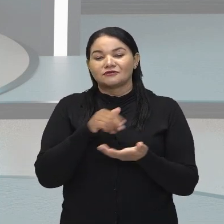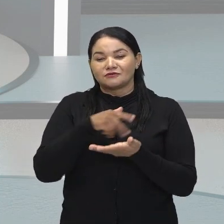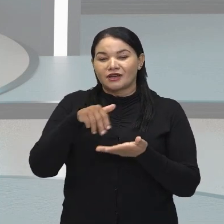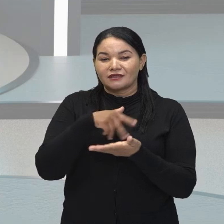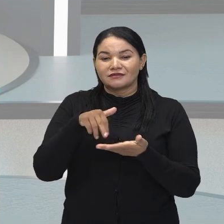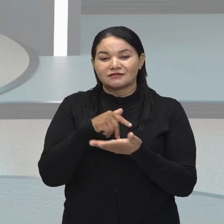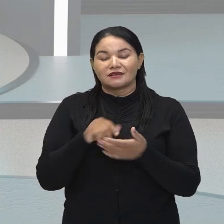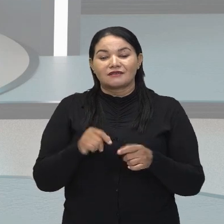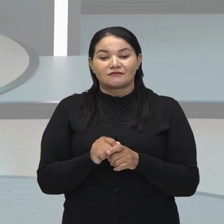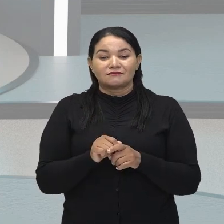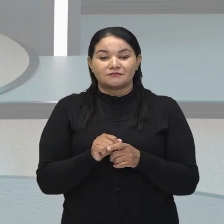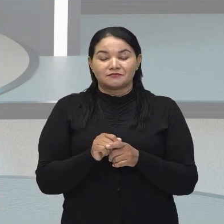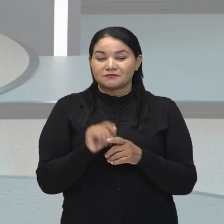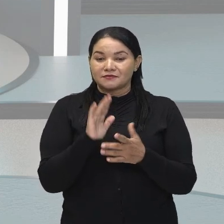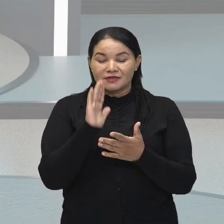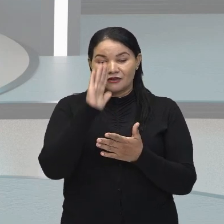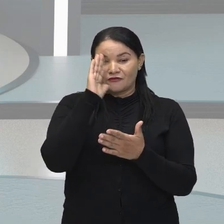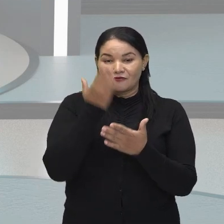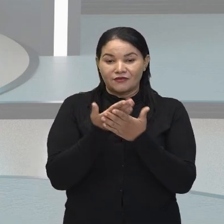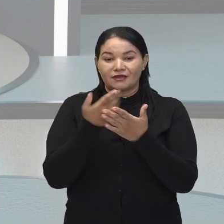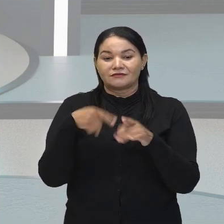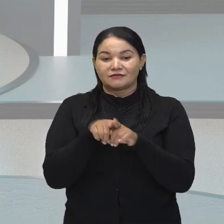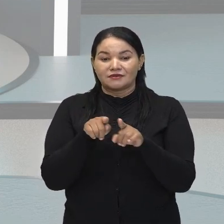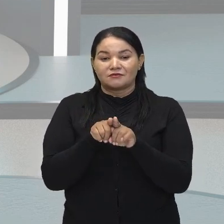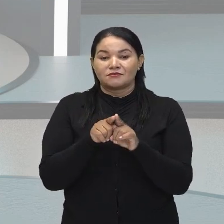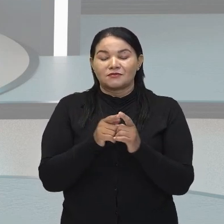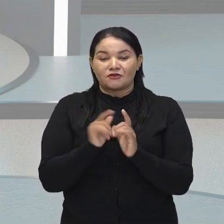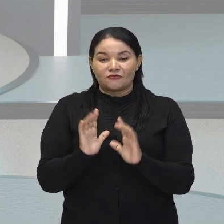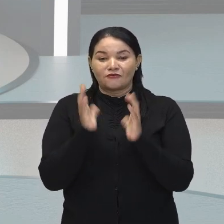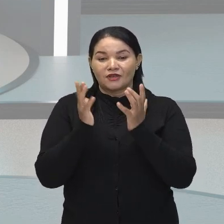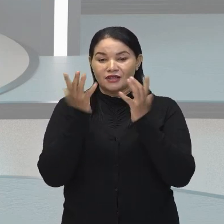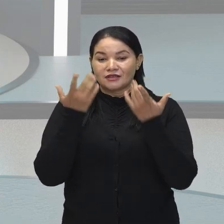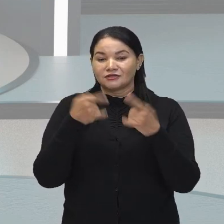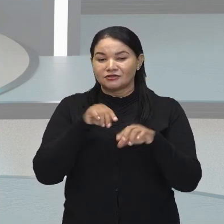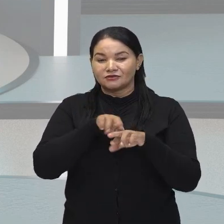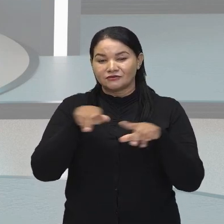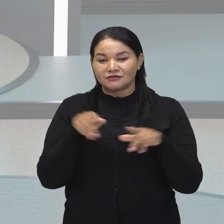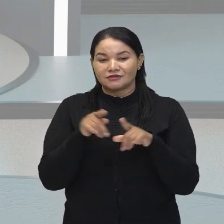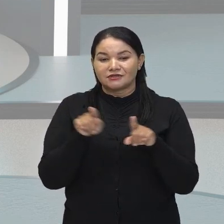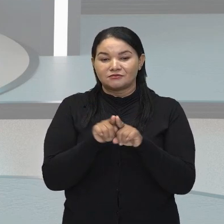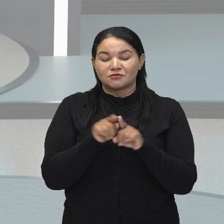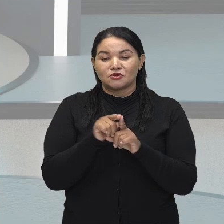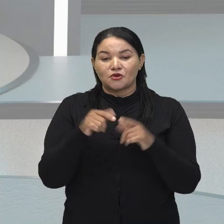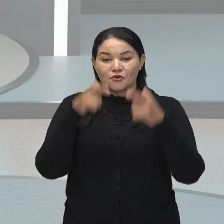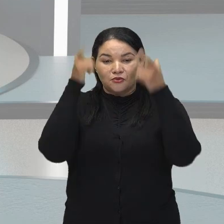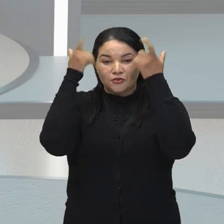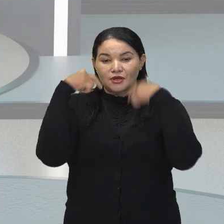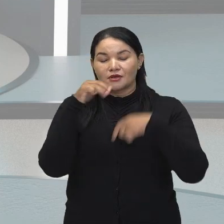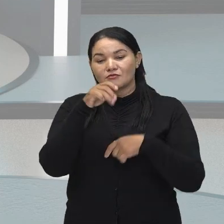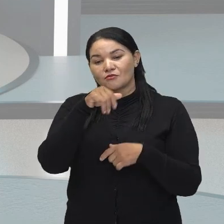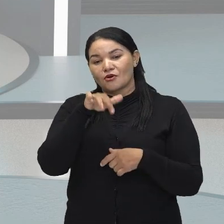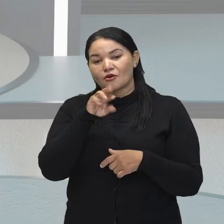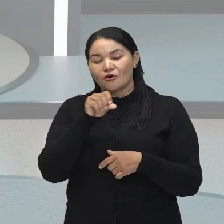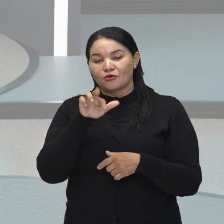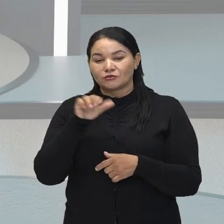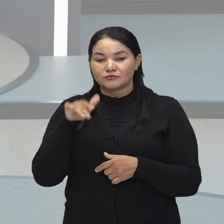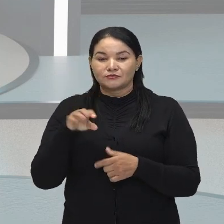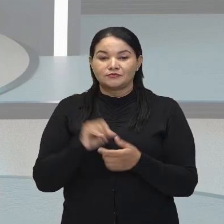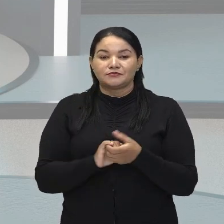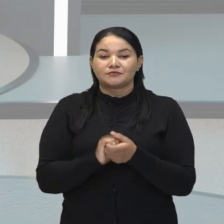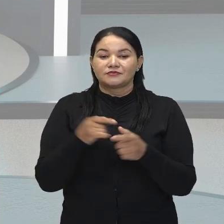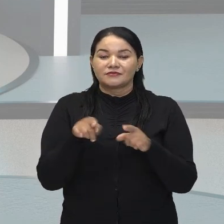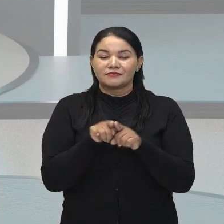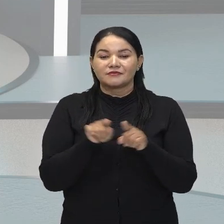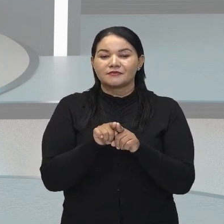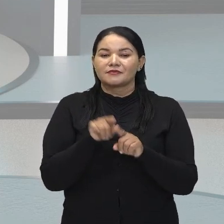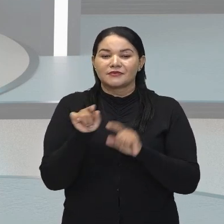a abundância representada pelo rei Momo. O Carnaval da cidade italiana de Veneza é um dos mais conhecidos